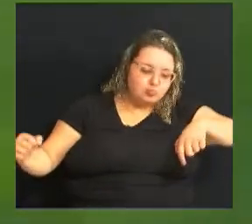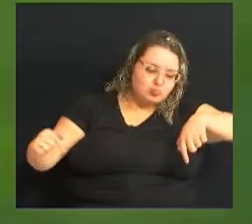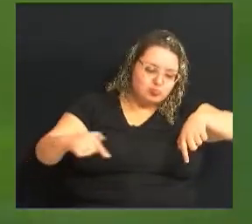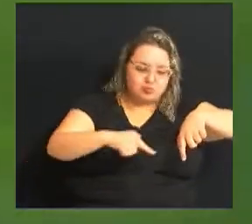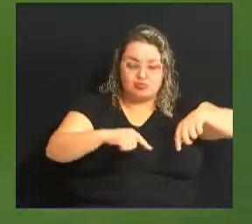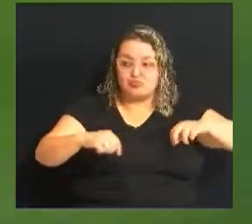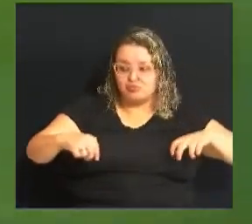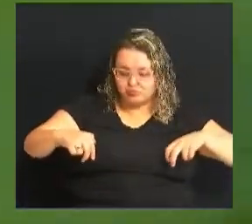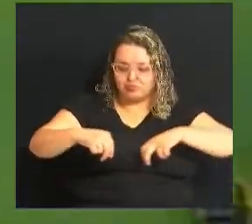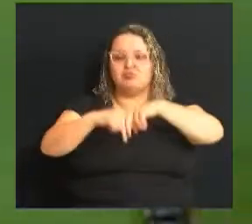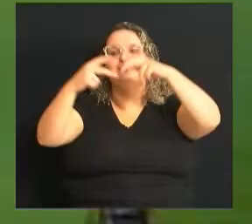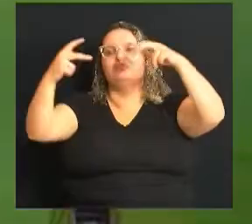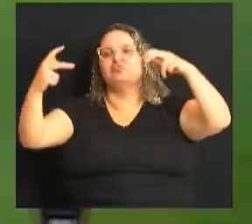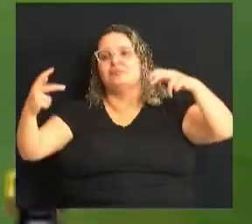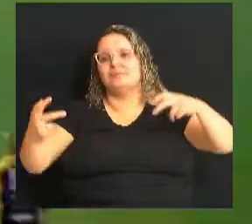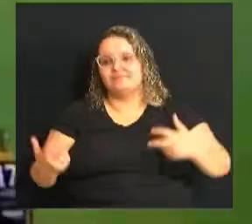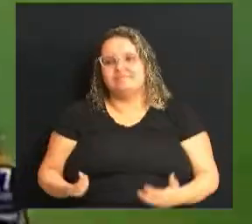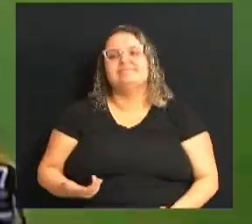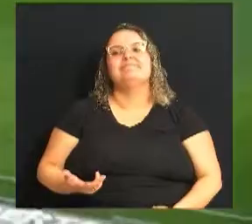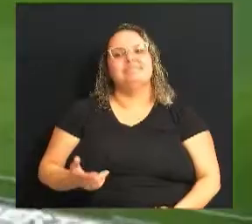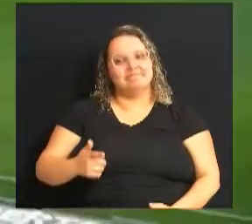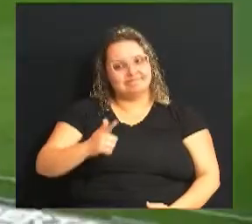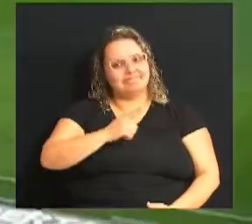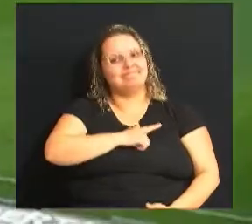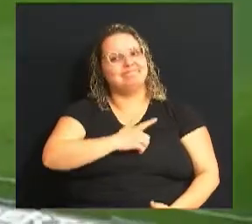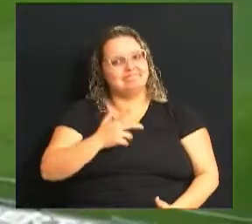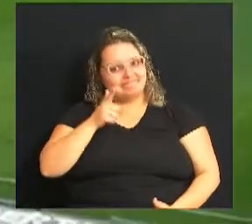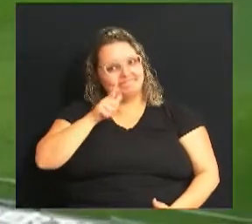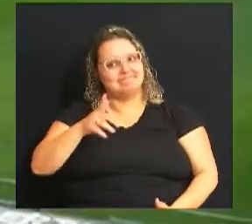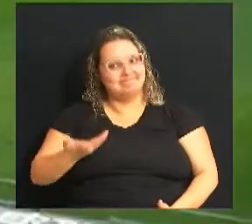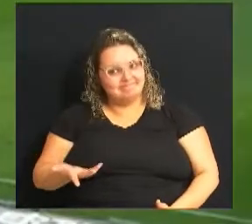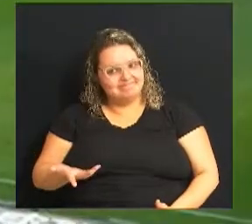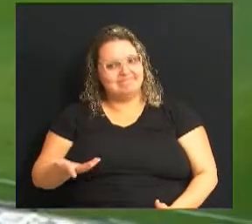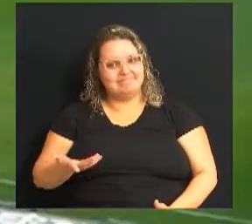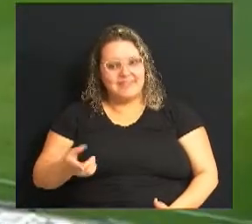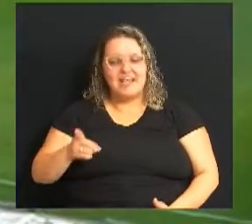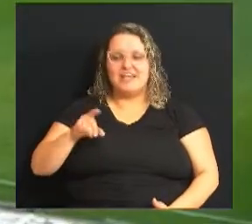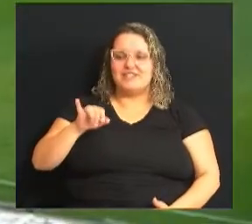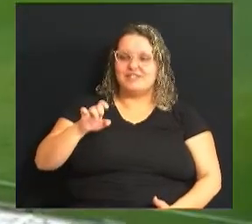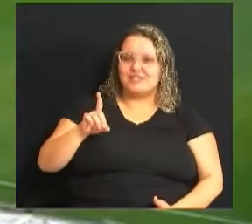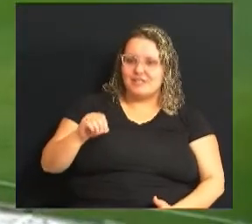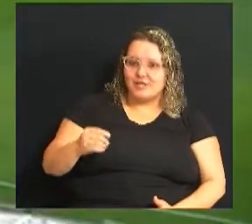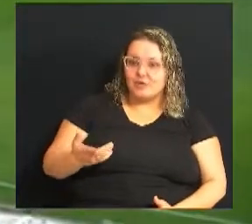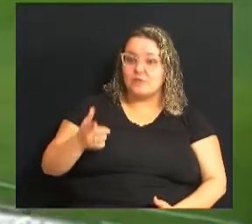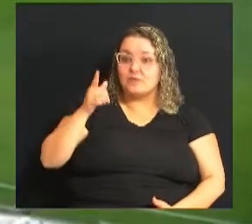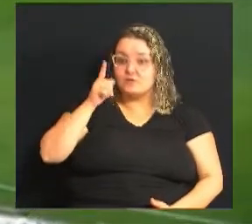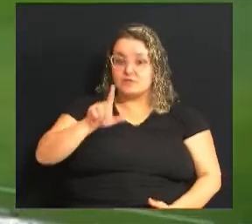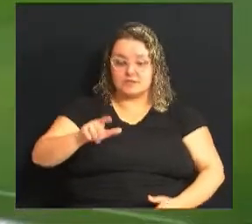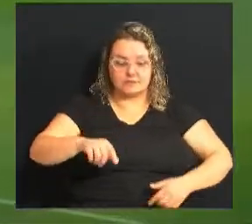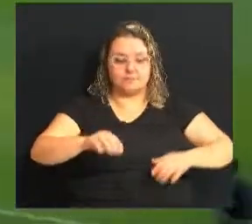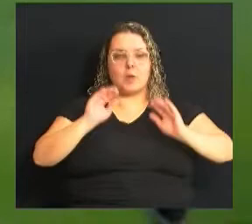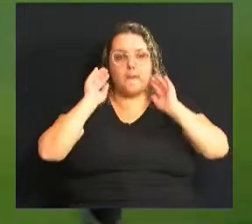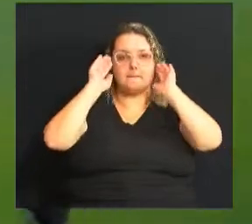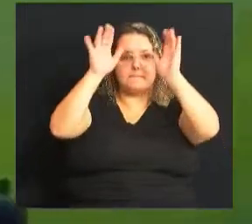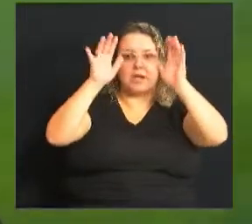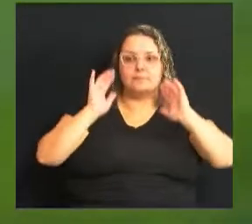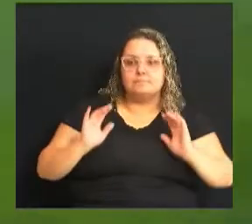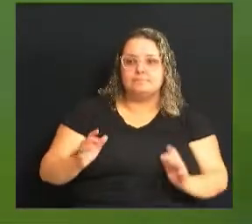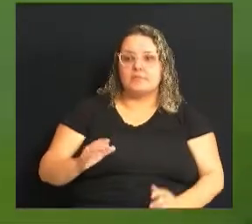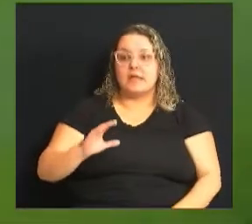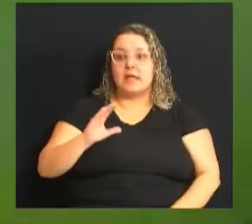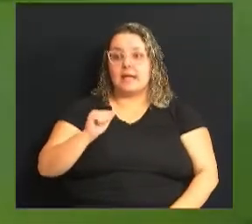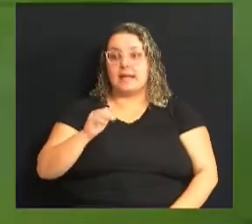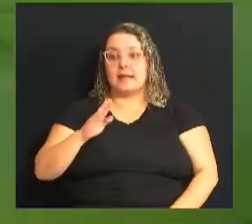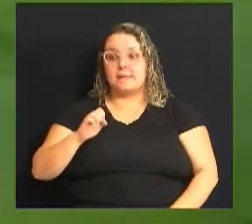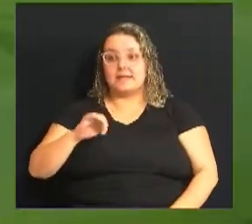e parou no paredão bugrino. Diego Torres cobrou escanteio, cabeceio do zagueirão e mais